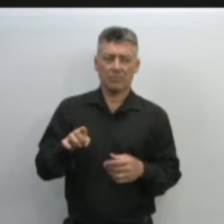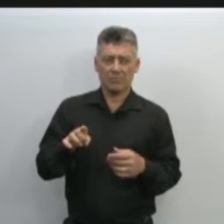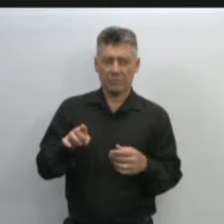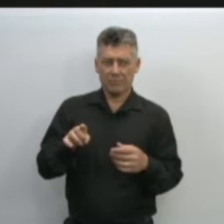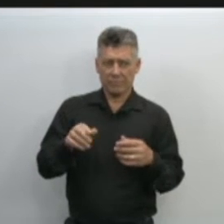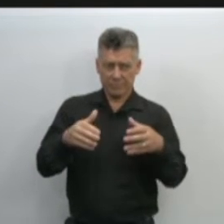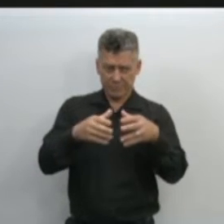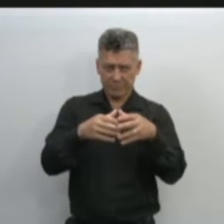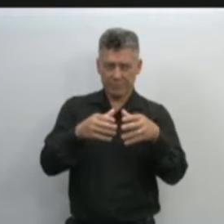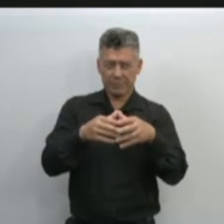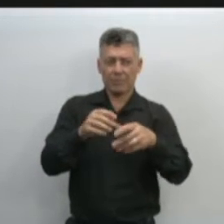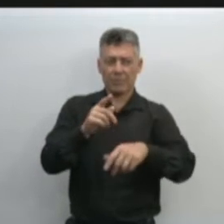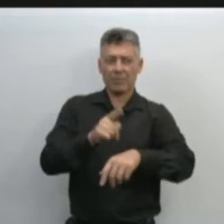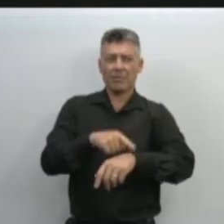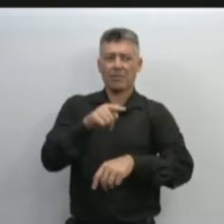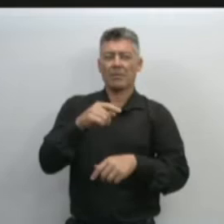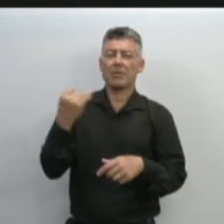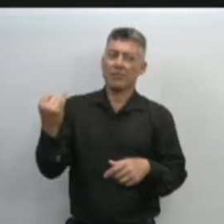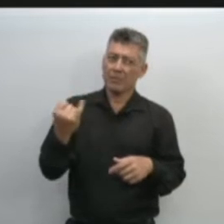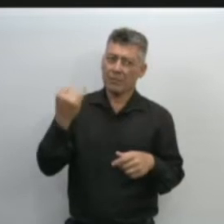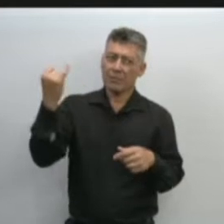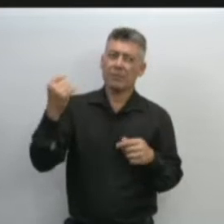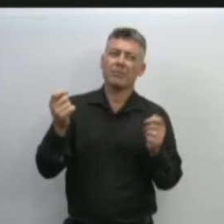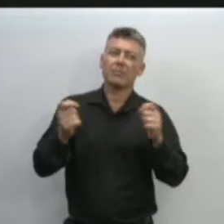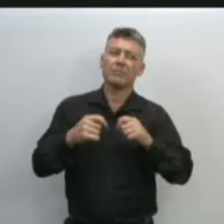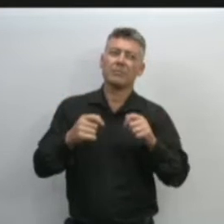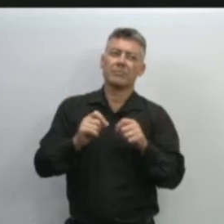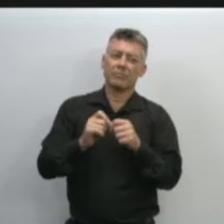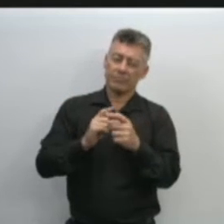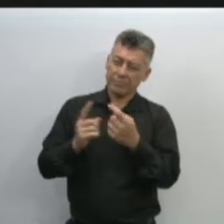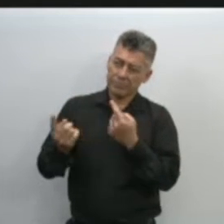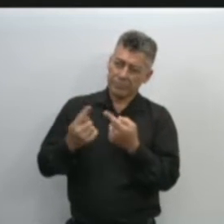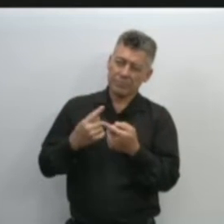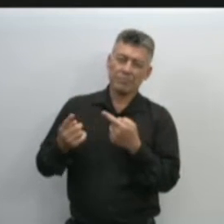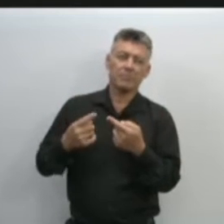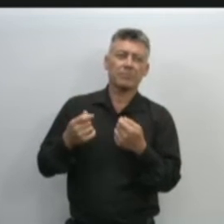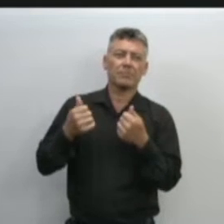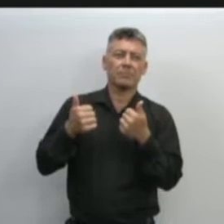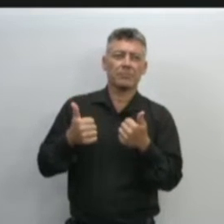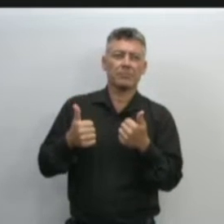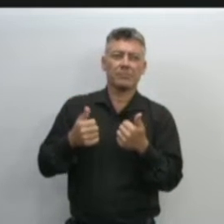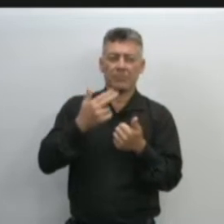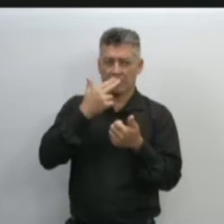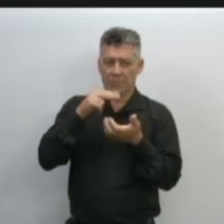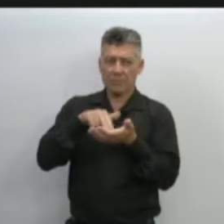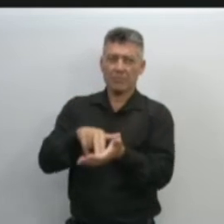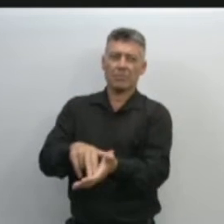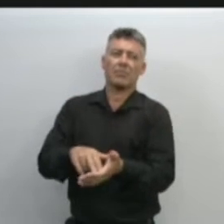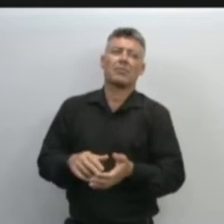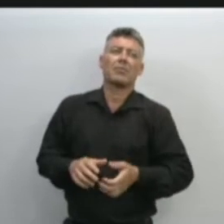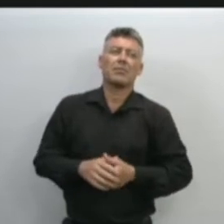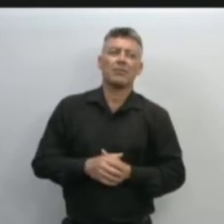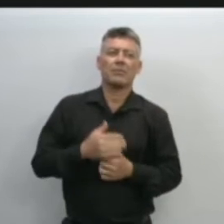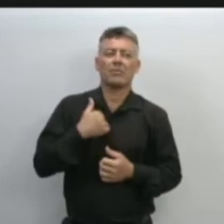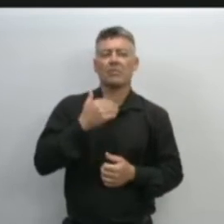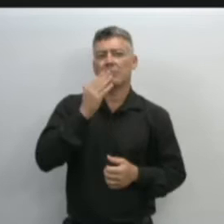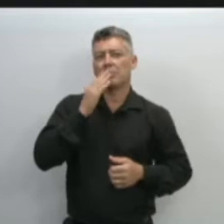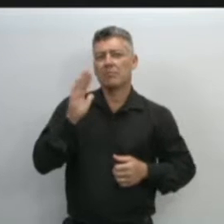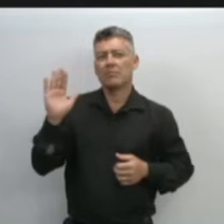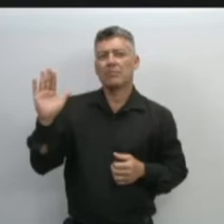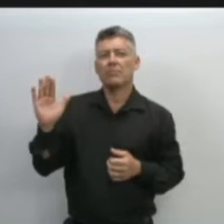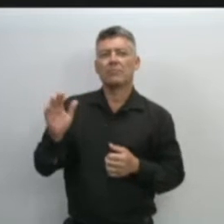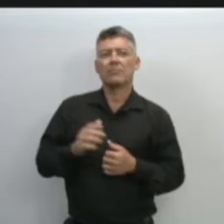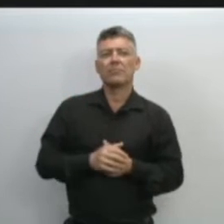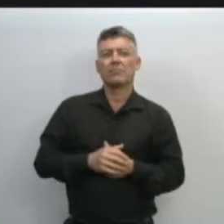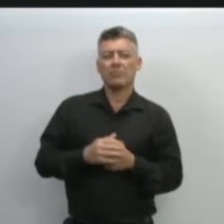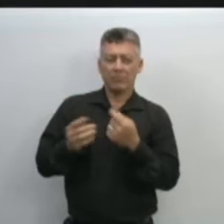importância de um momento para a gente poder fazer essa discussão. Eu queria também dar esse retorno, vereador Nivaldo, que eu me comprometi de fazer